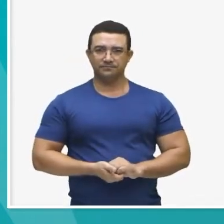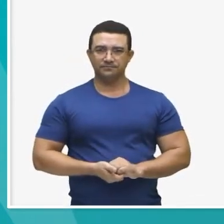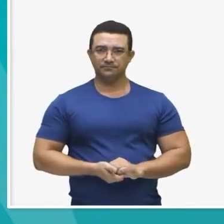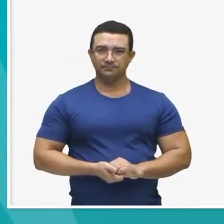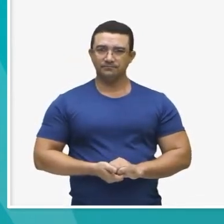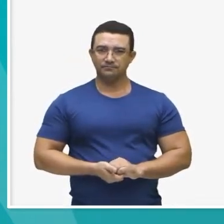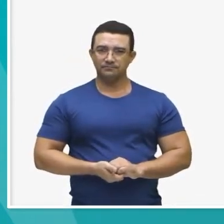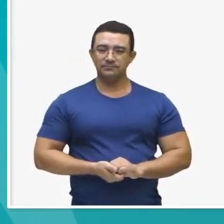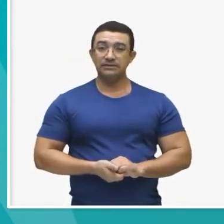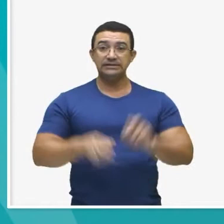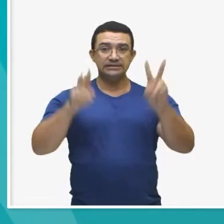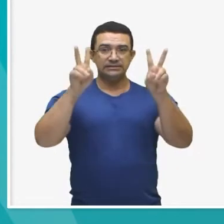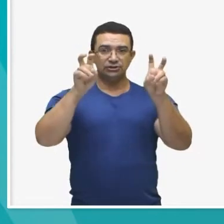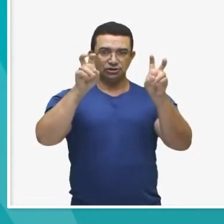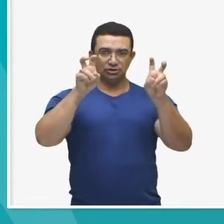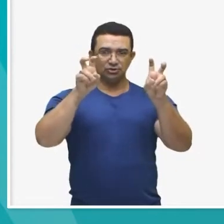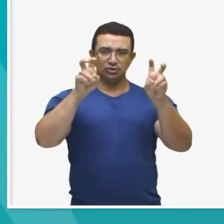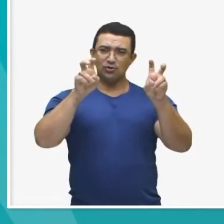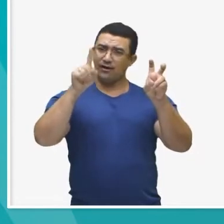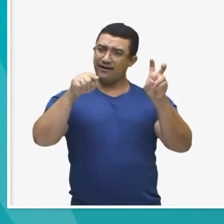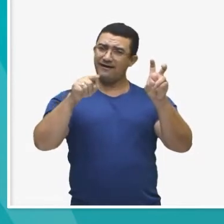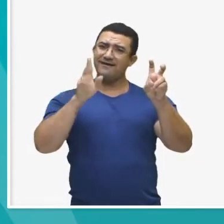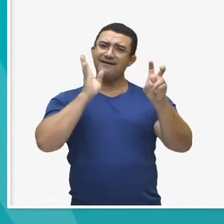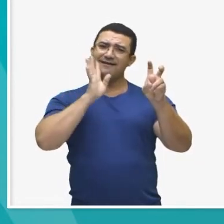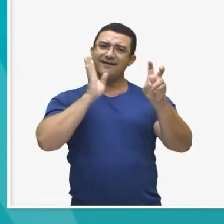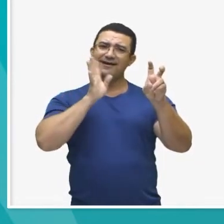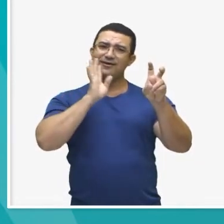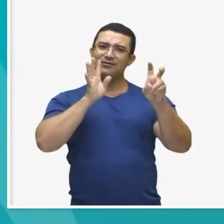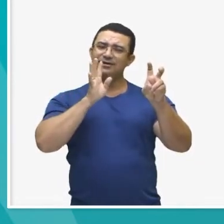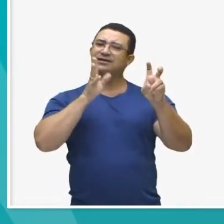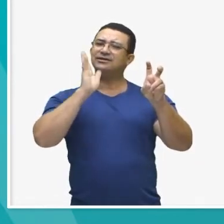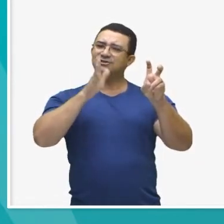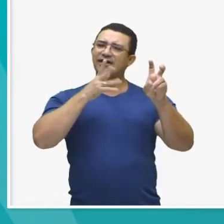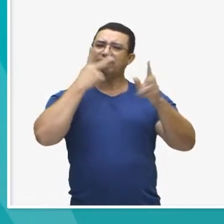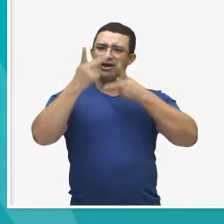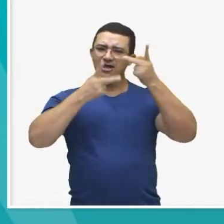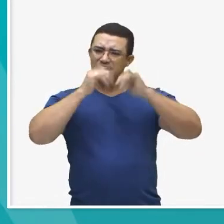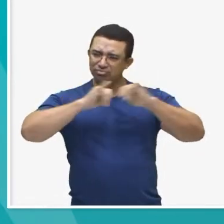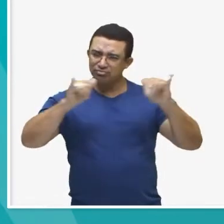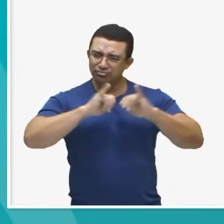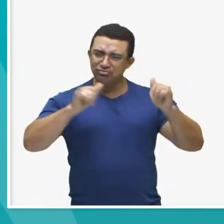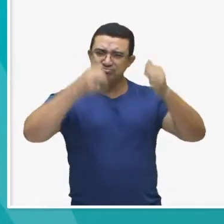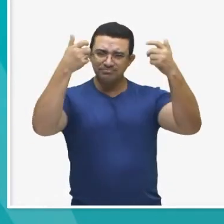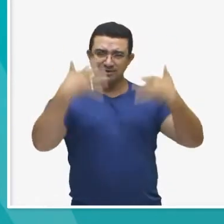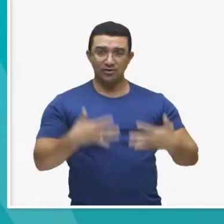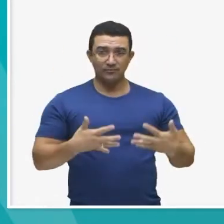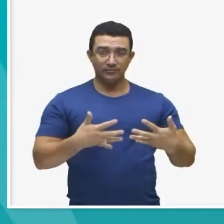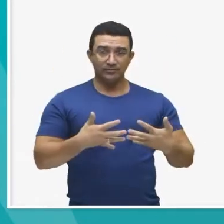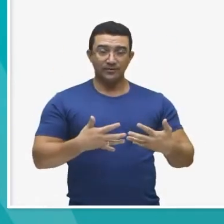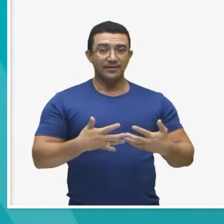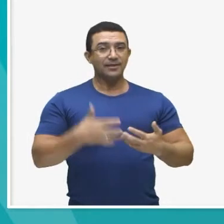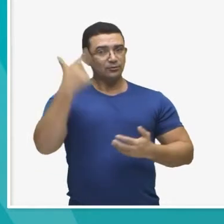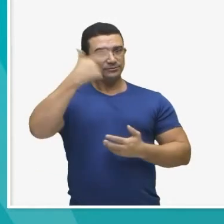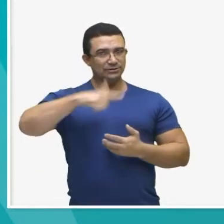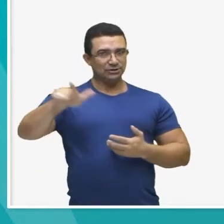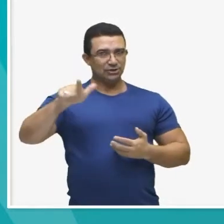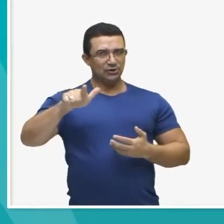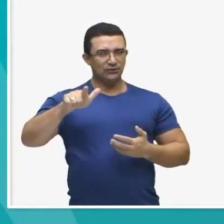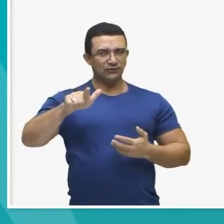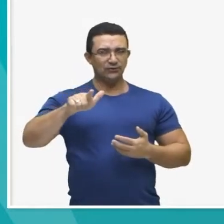algo interessante a ser comentado mesmo. Eu já conversei um pouquinho com vocês sobre isso, mas vamos aí fazer a